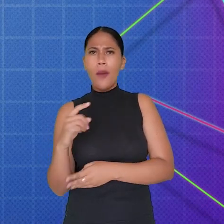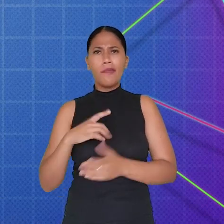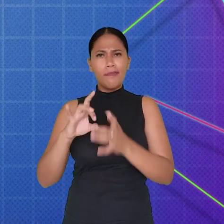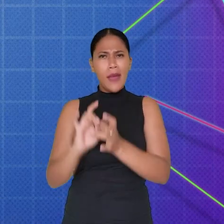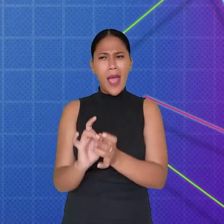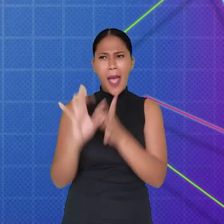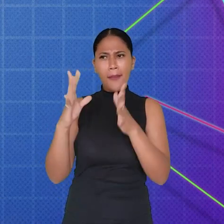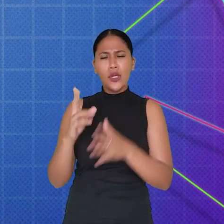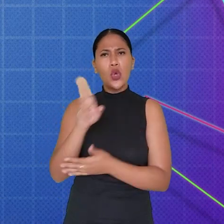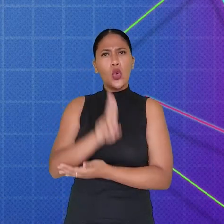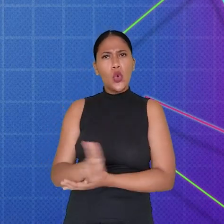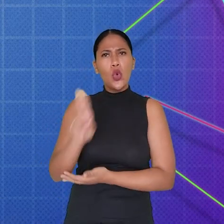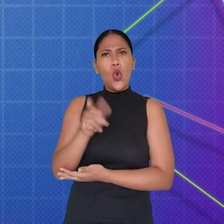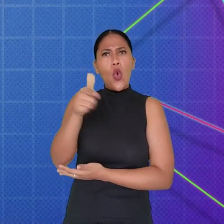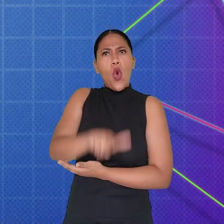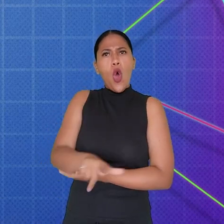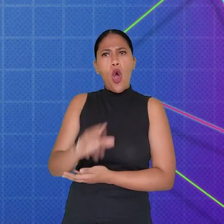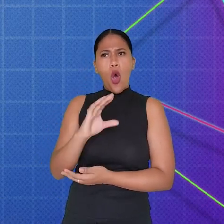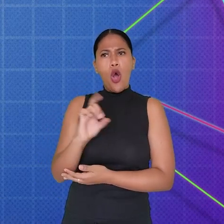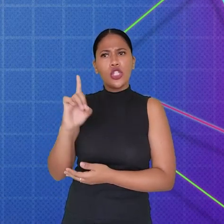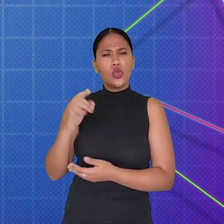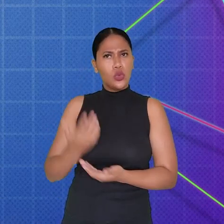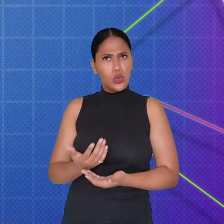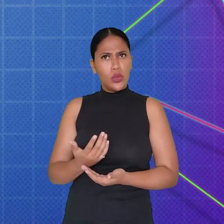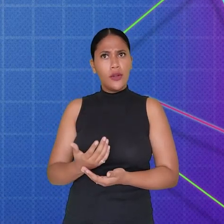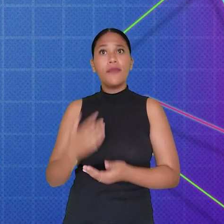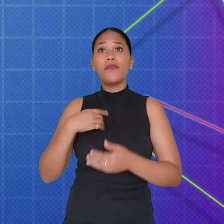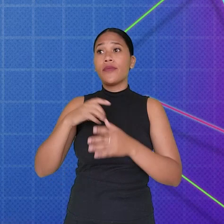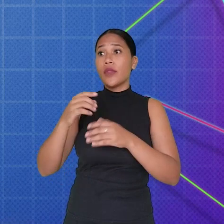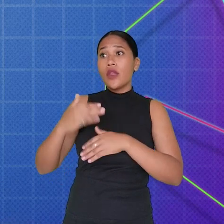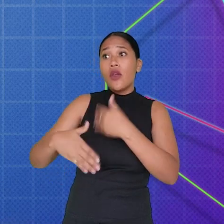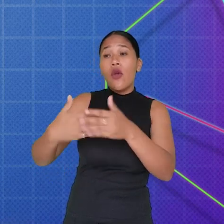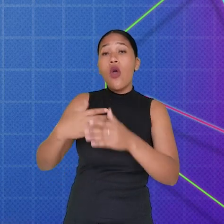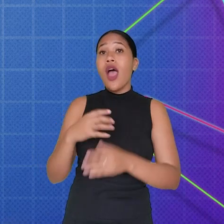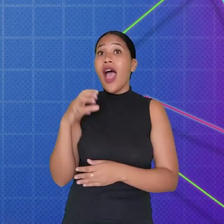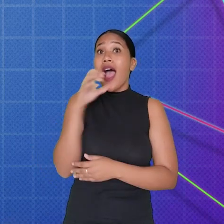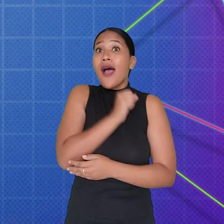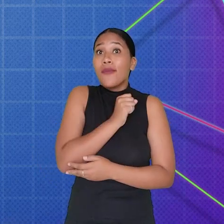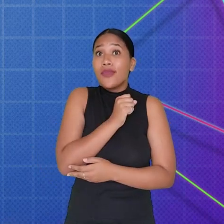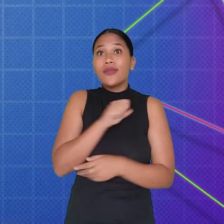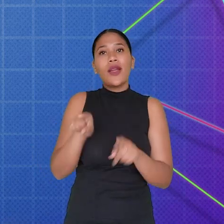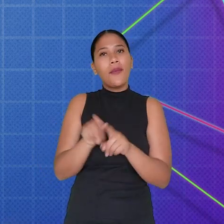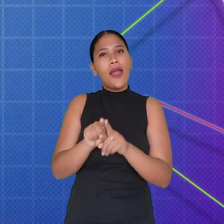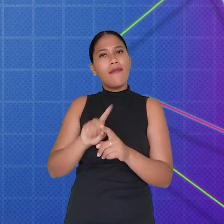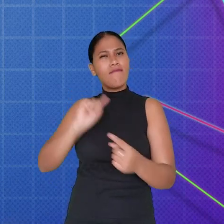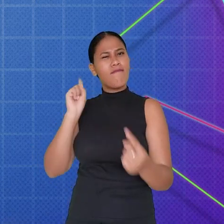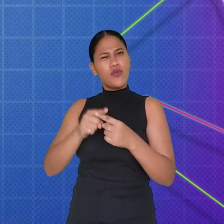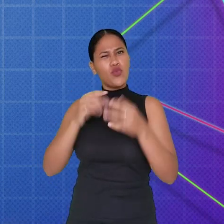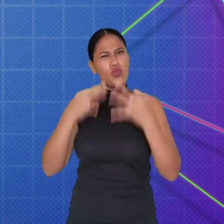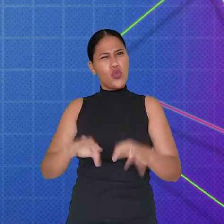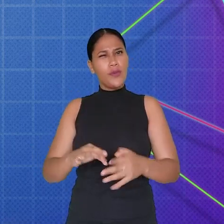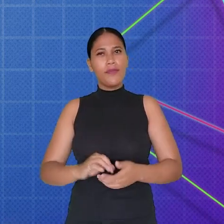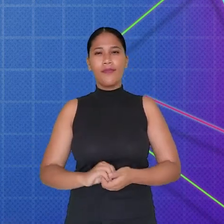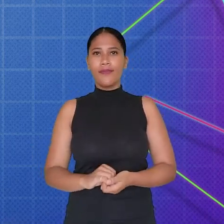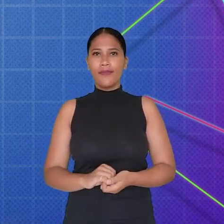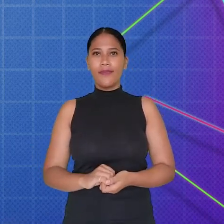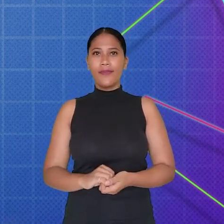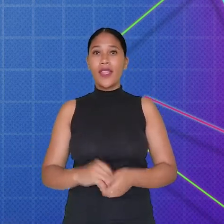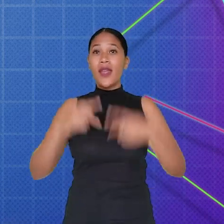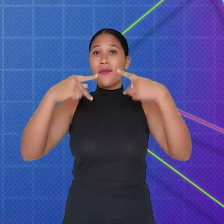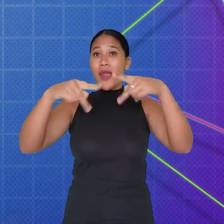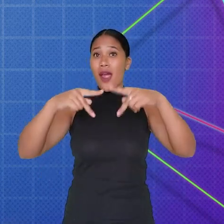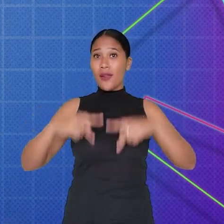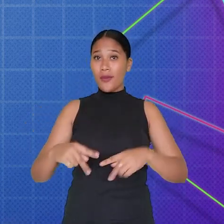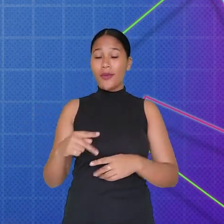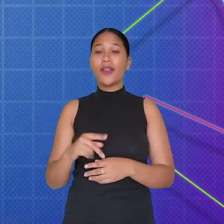também permite a reutilização do código, tornando o desenvolvimento de jogos mais rápido e eficiente.